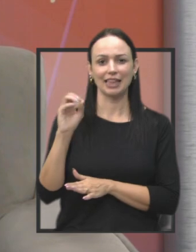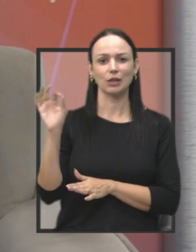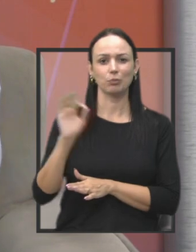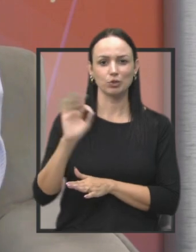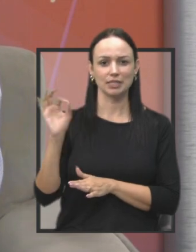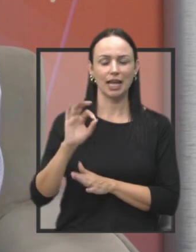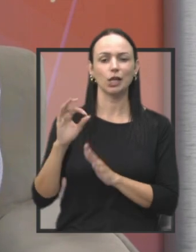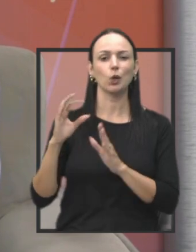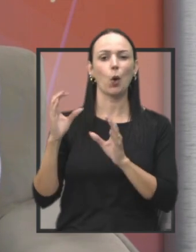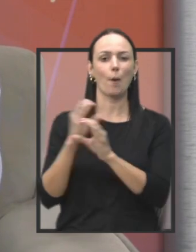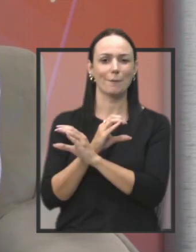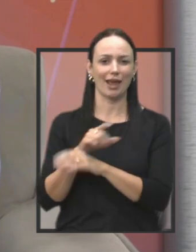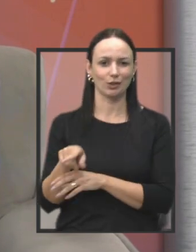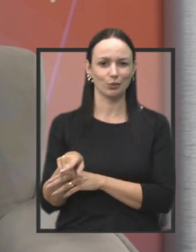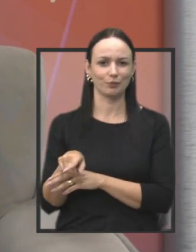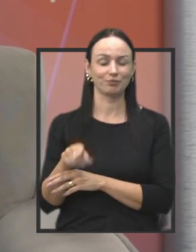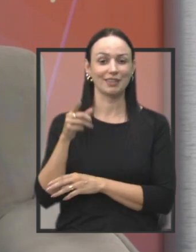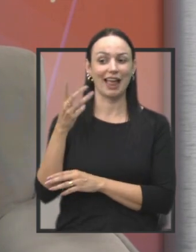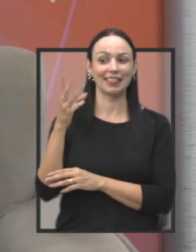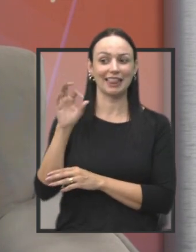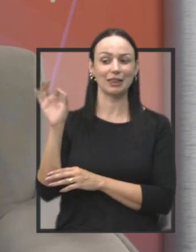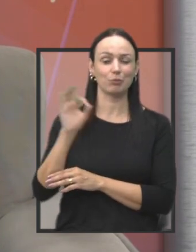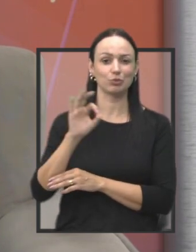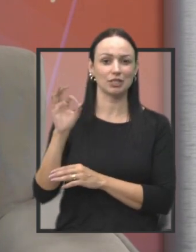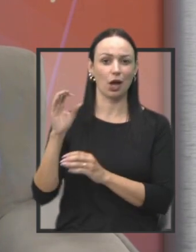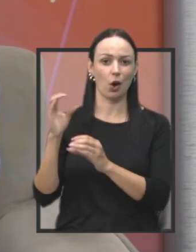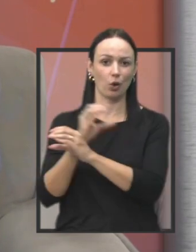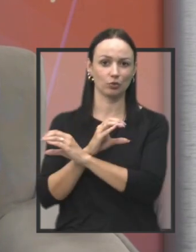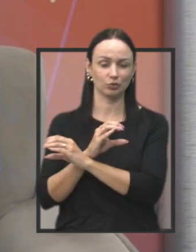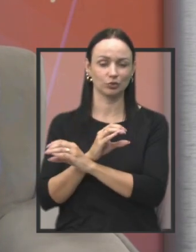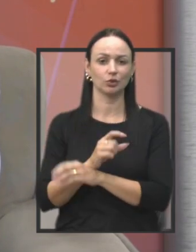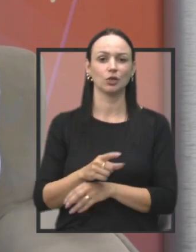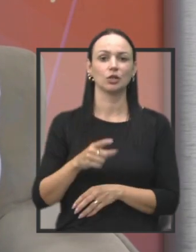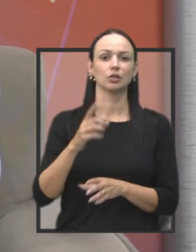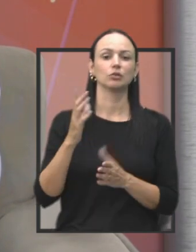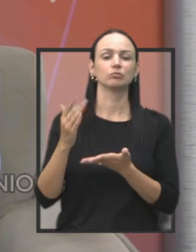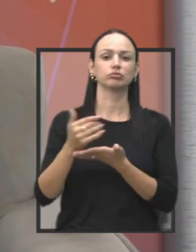completo. Esses 30%, Jaú arrecadou R$